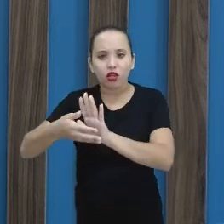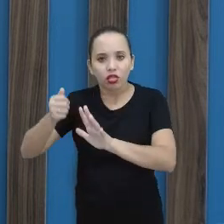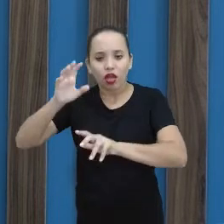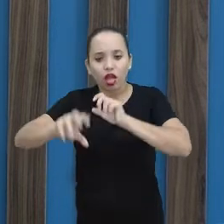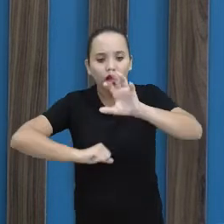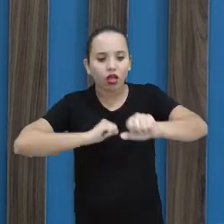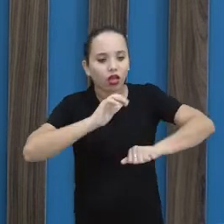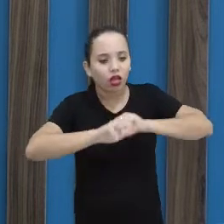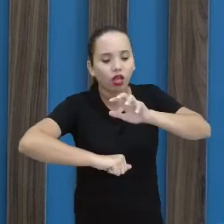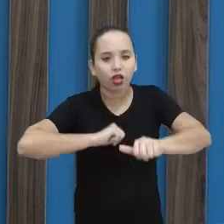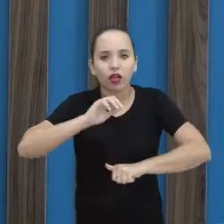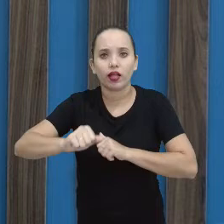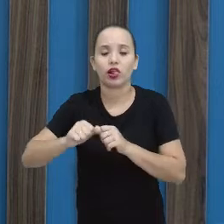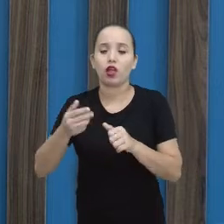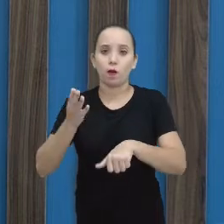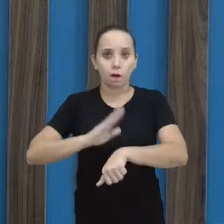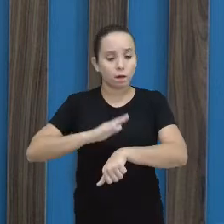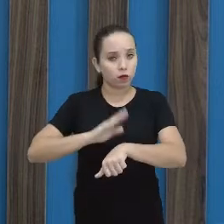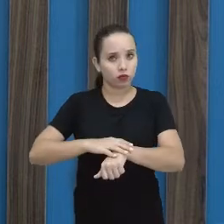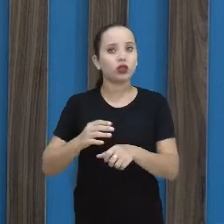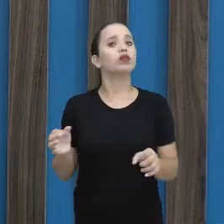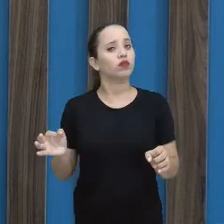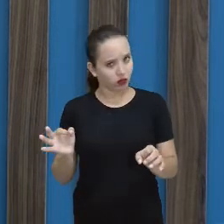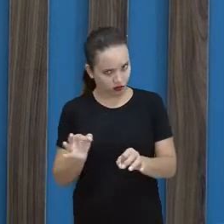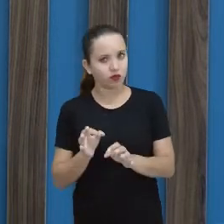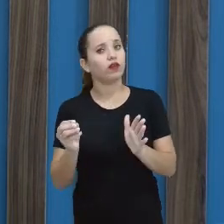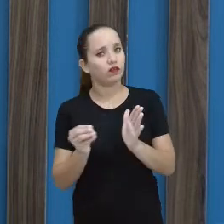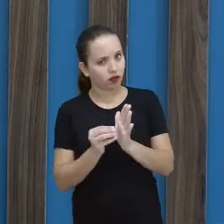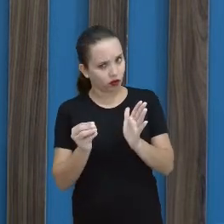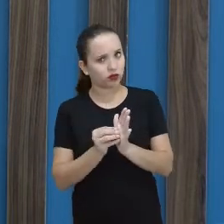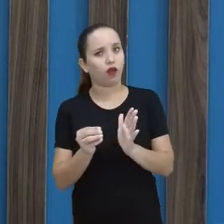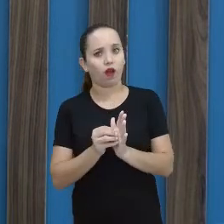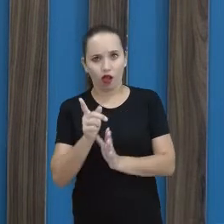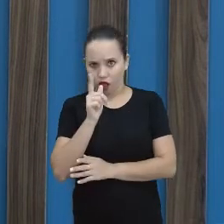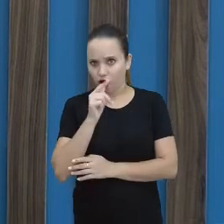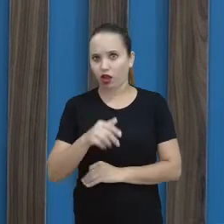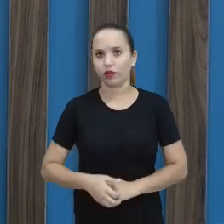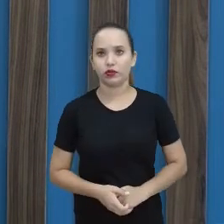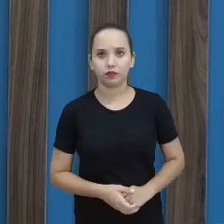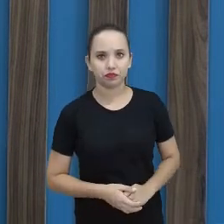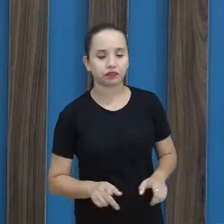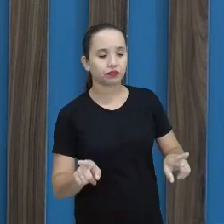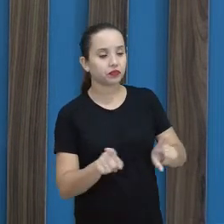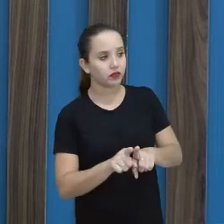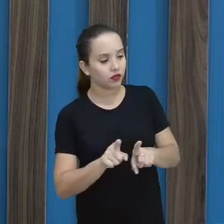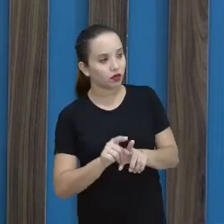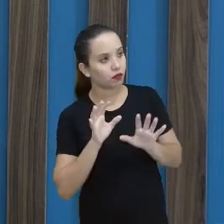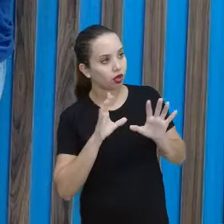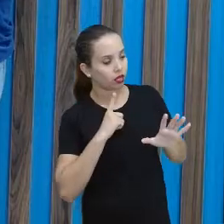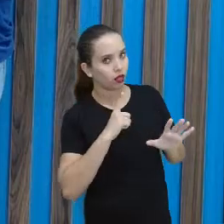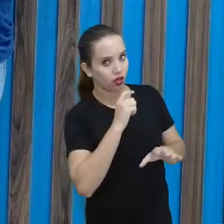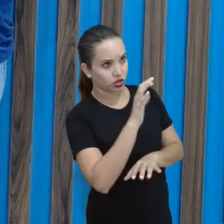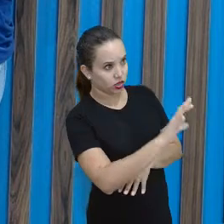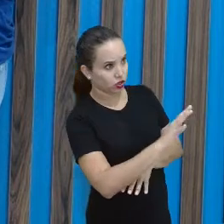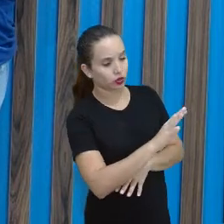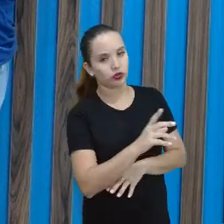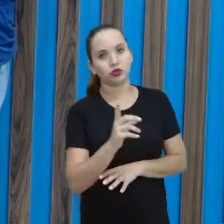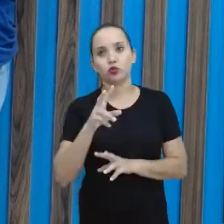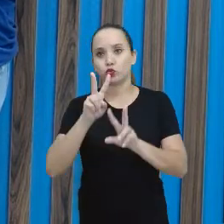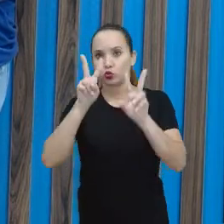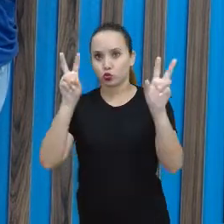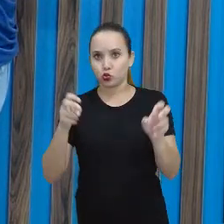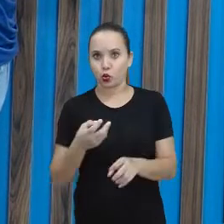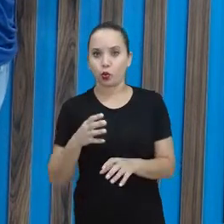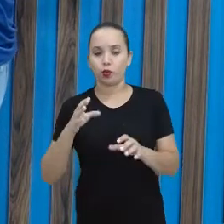realmente essa água um dia pode faltar. E além dessa história, né, do desmatamento em